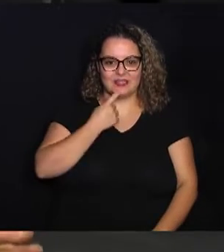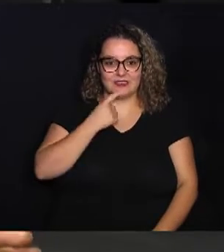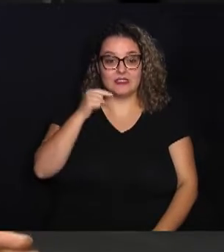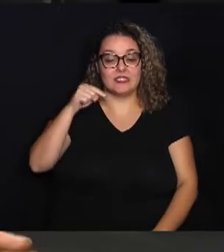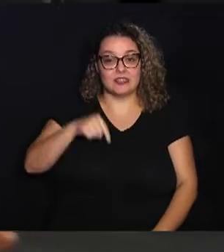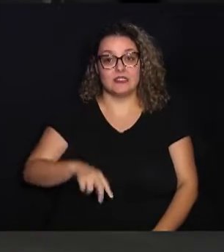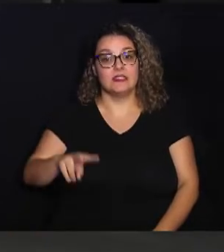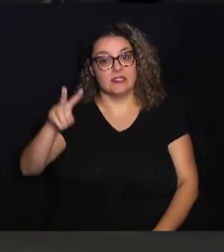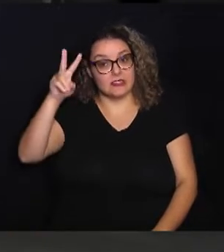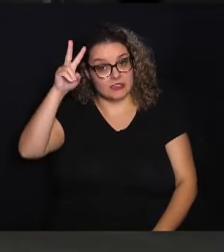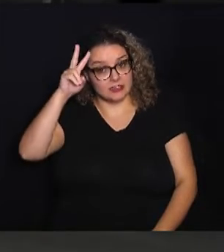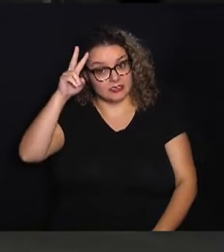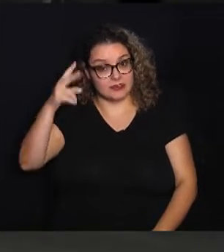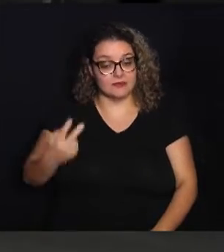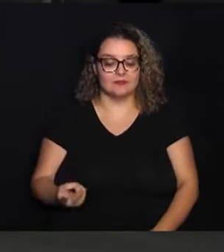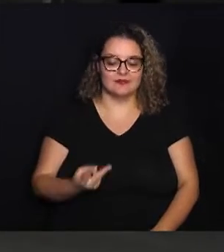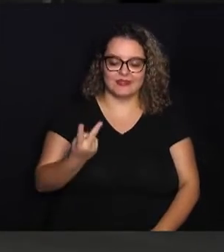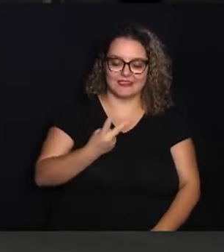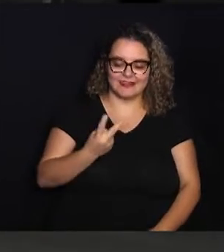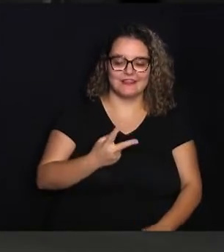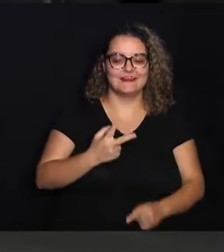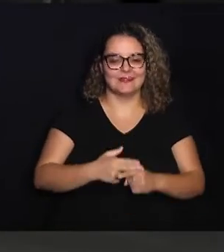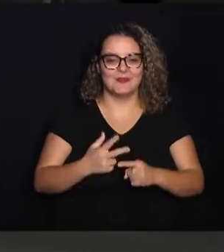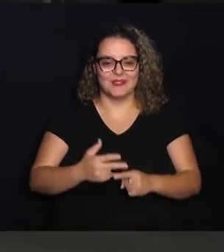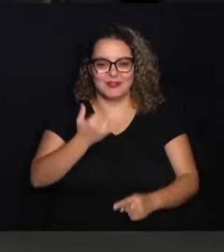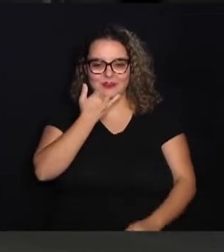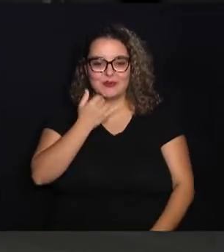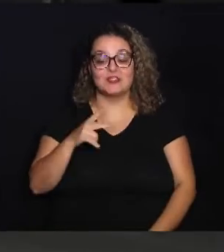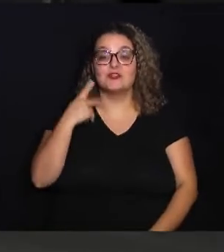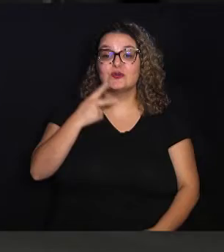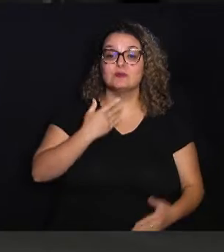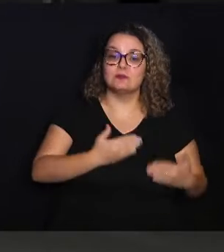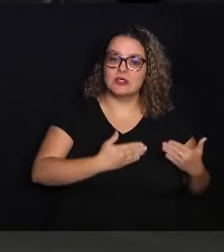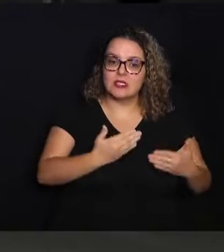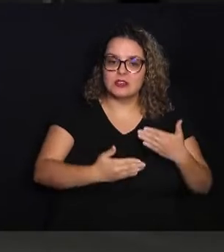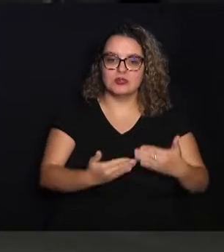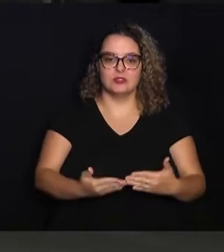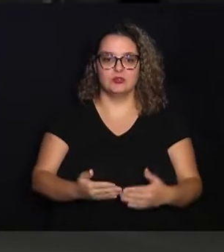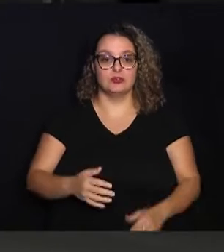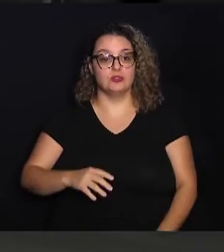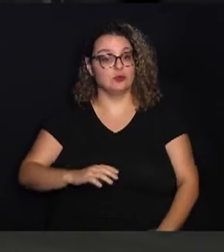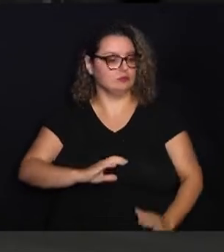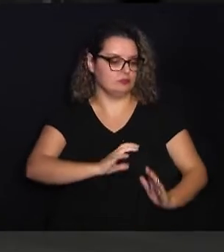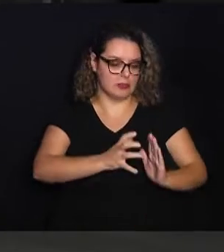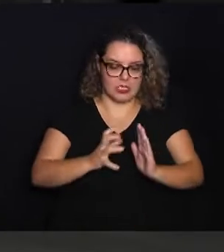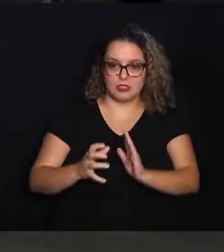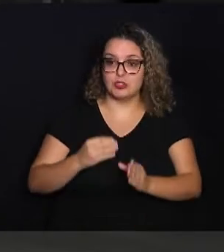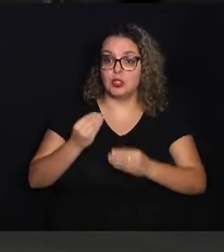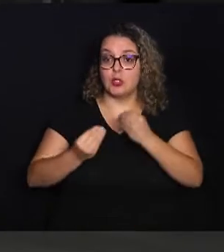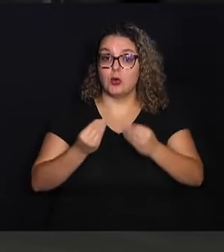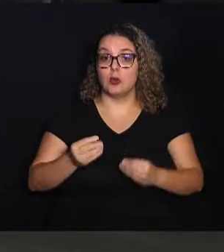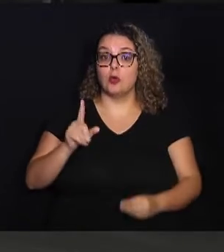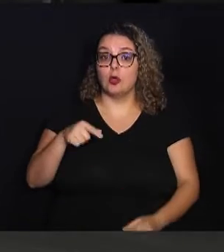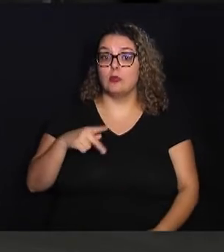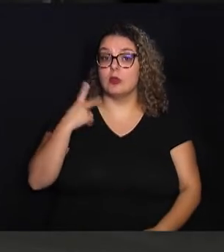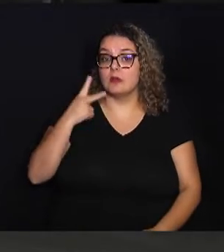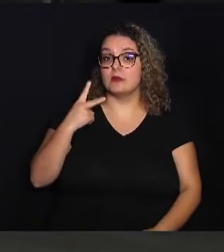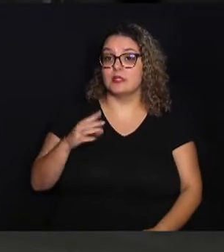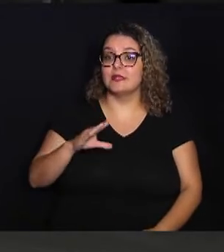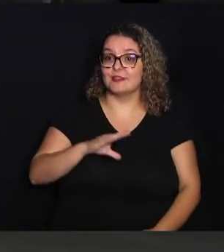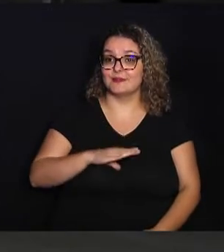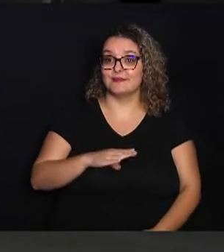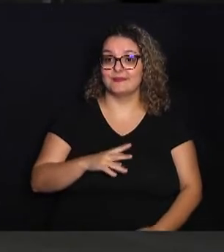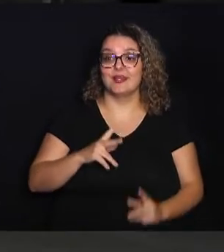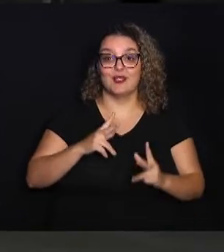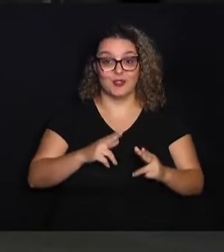nesta segunda temporada nós estamos falando de política, de trajetória, de partido, de como é ser vereador na cidade. E